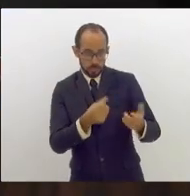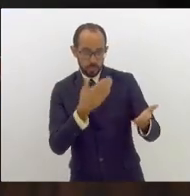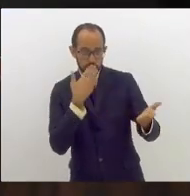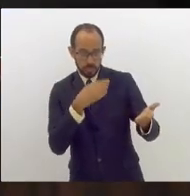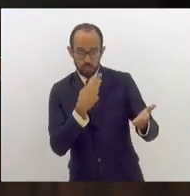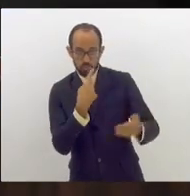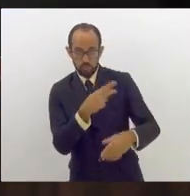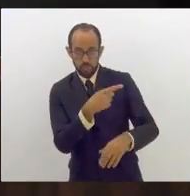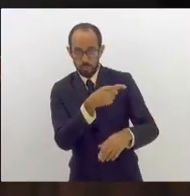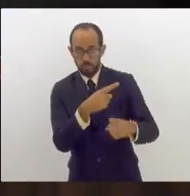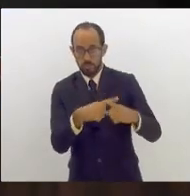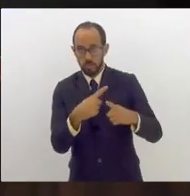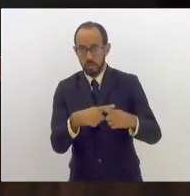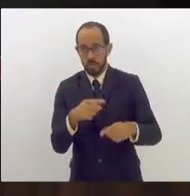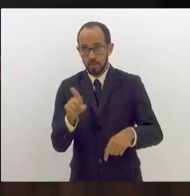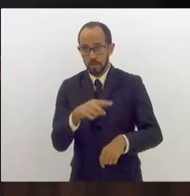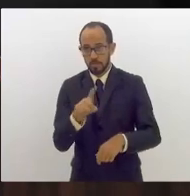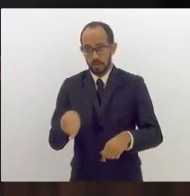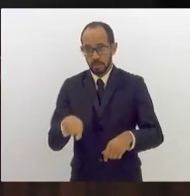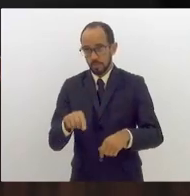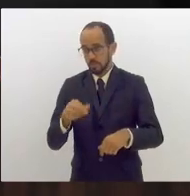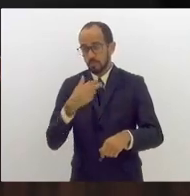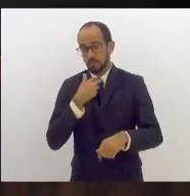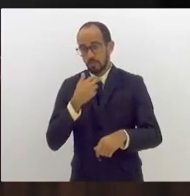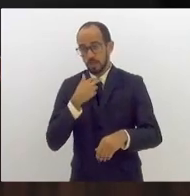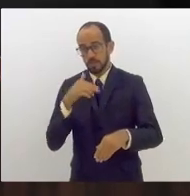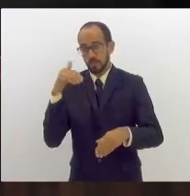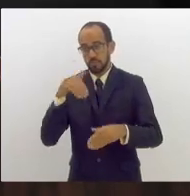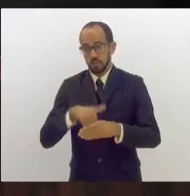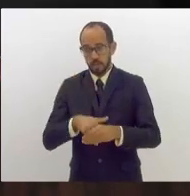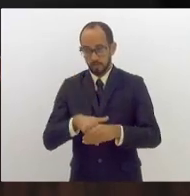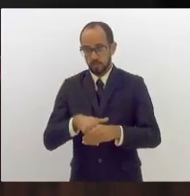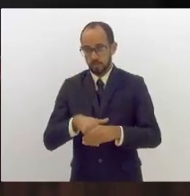qualquer forma vai estar suspenso pelo zero não vai ser votado